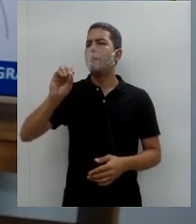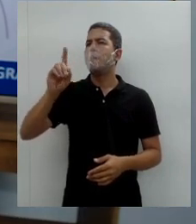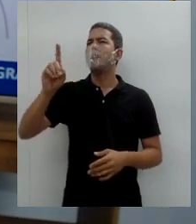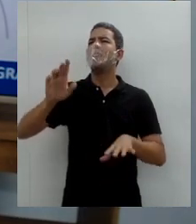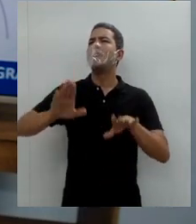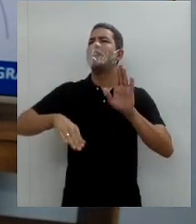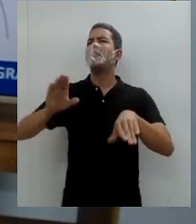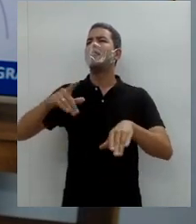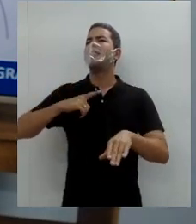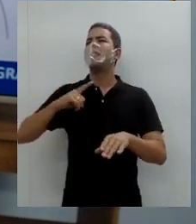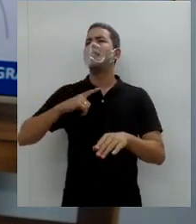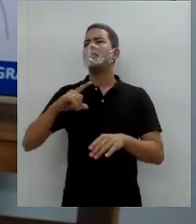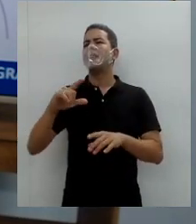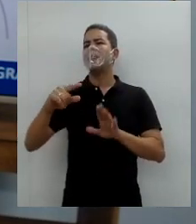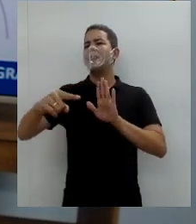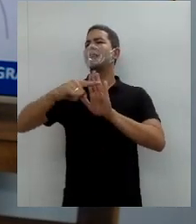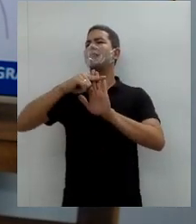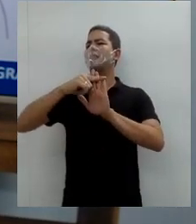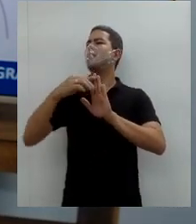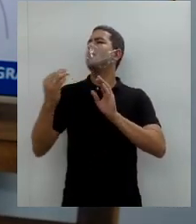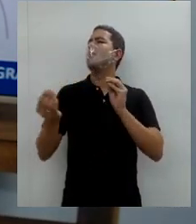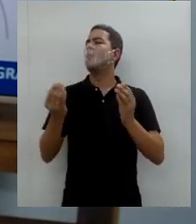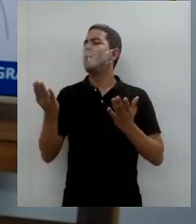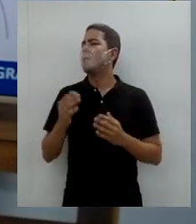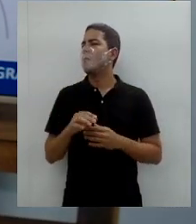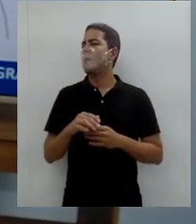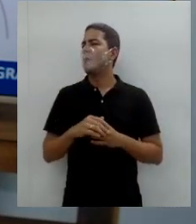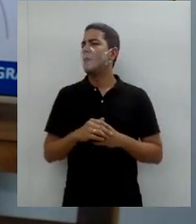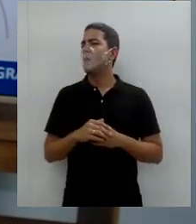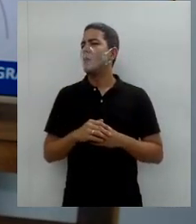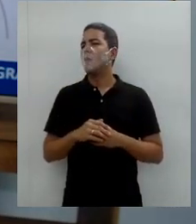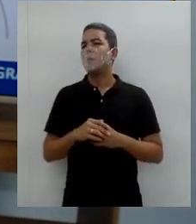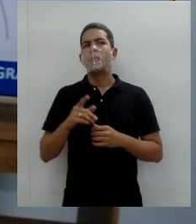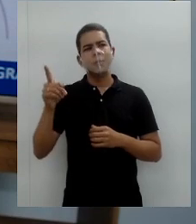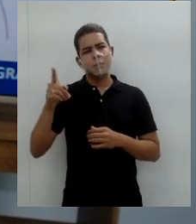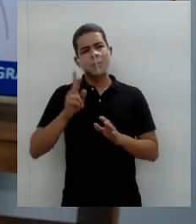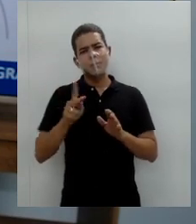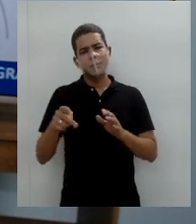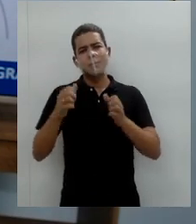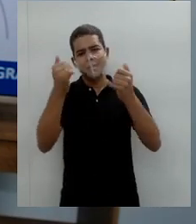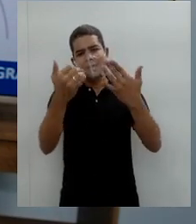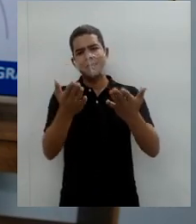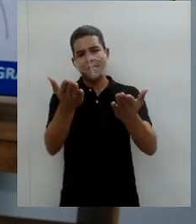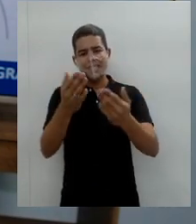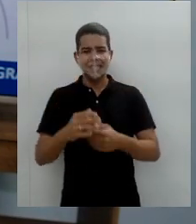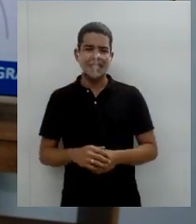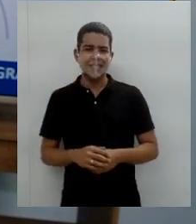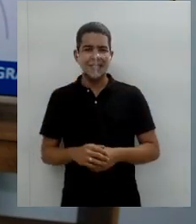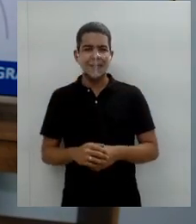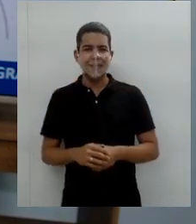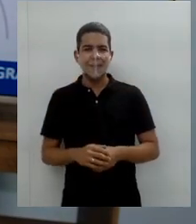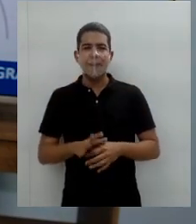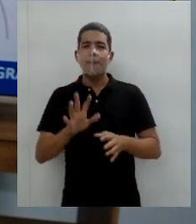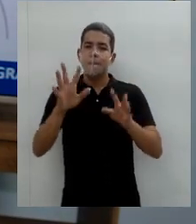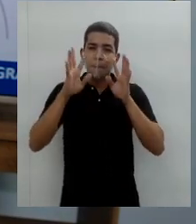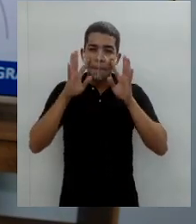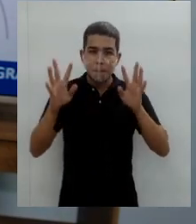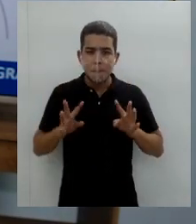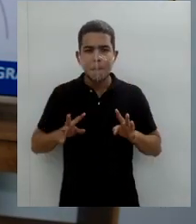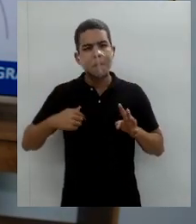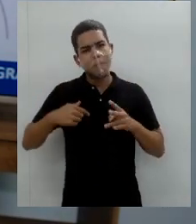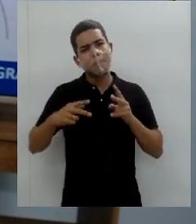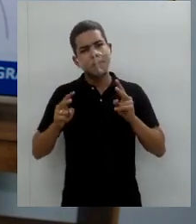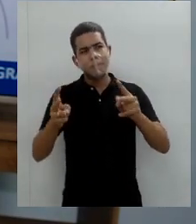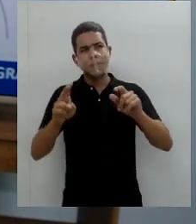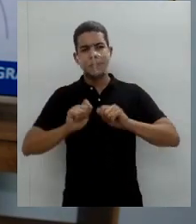coeficiente negativo? O que ela representa? O teu professor vai dizer para você com toda certeza, tá bom? Então, galera, presta atenção agora que eu vou continuar